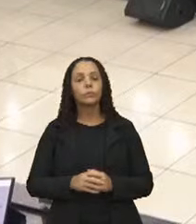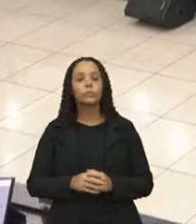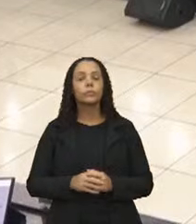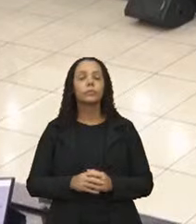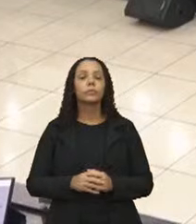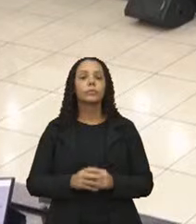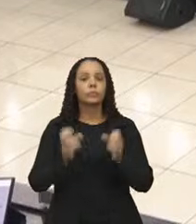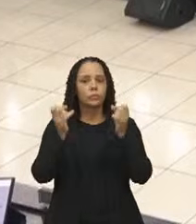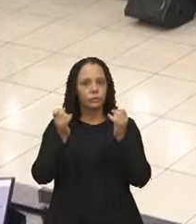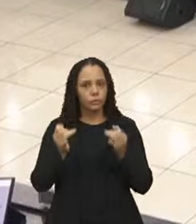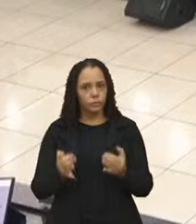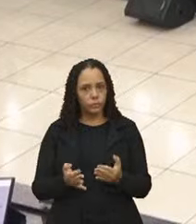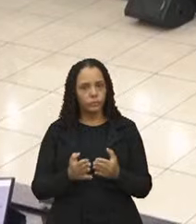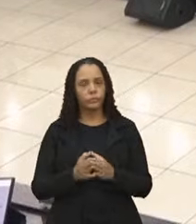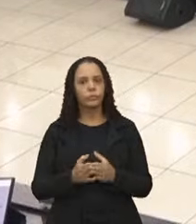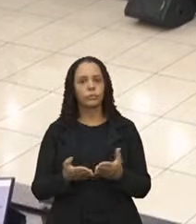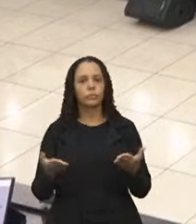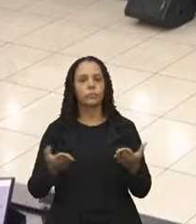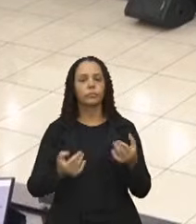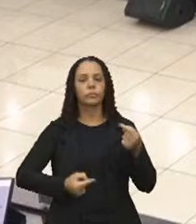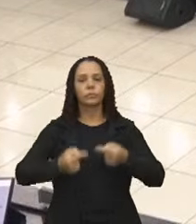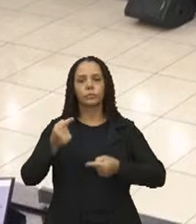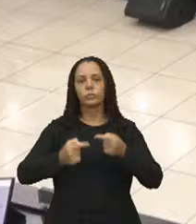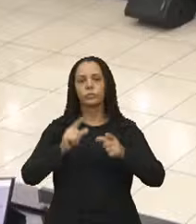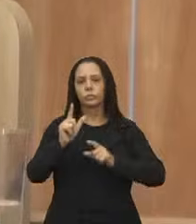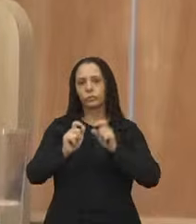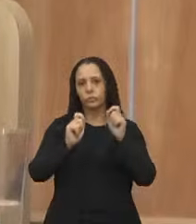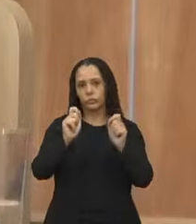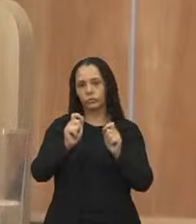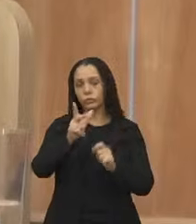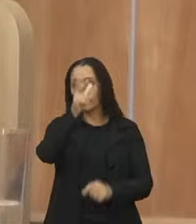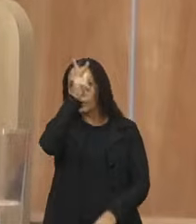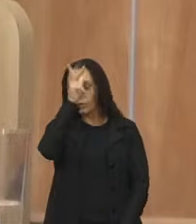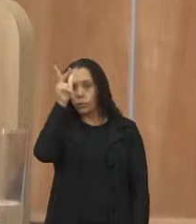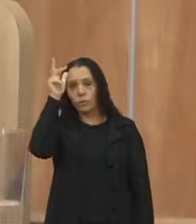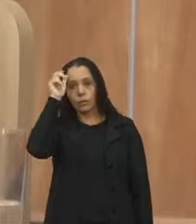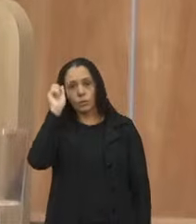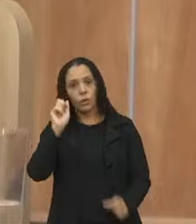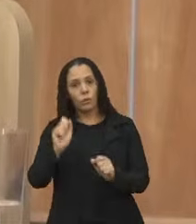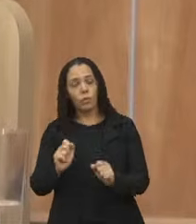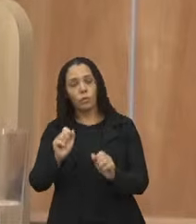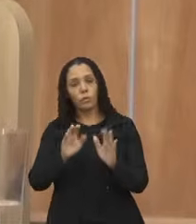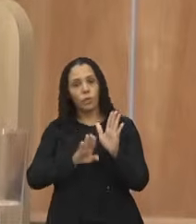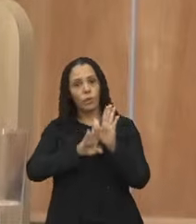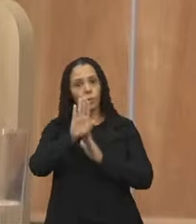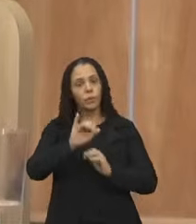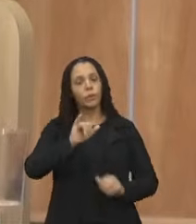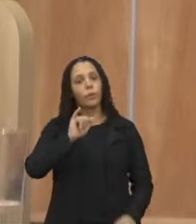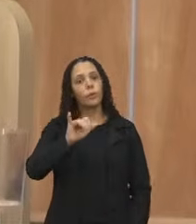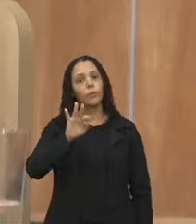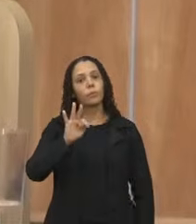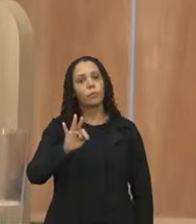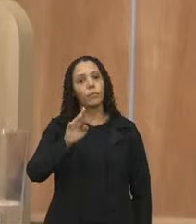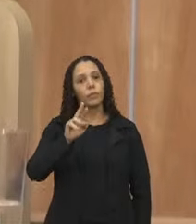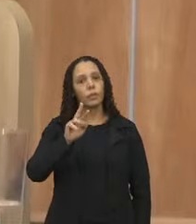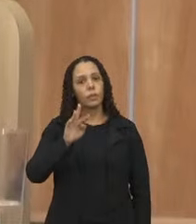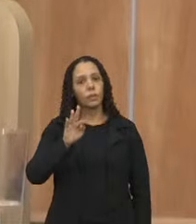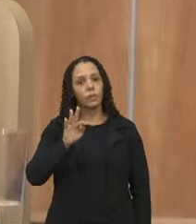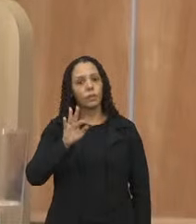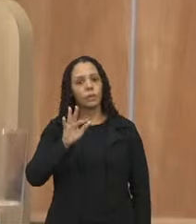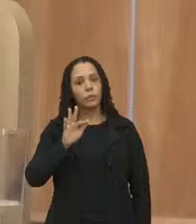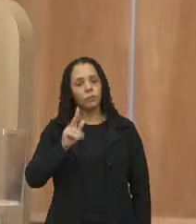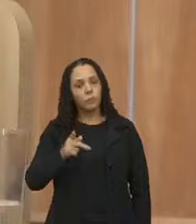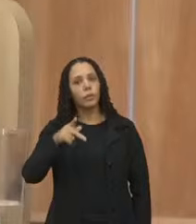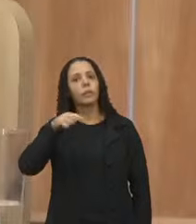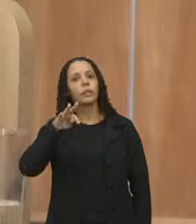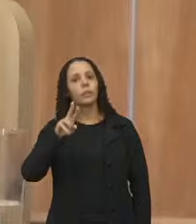discutindo aqui a possibilidade da Prefeitura aumentar na canetada o IPTU no final desse ano e o aumento,